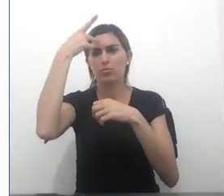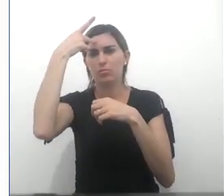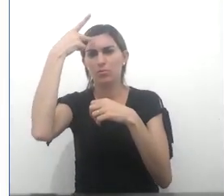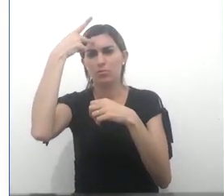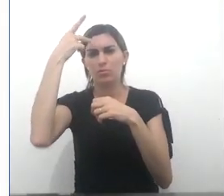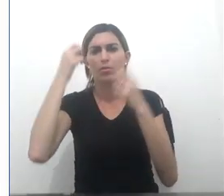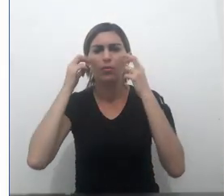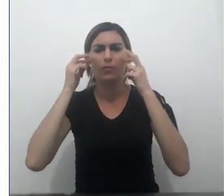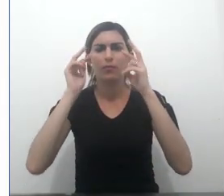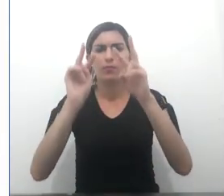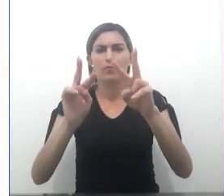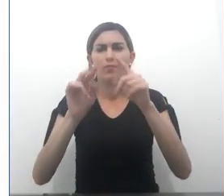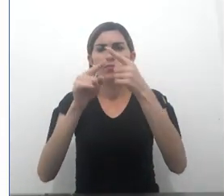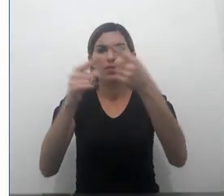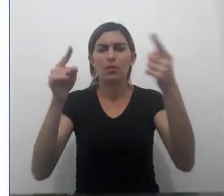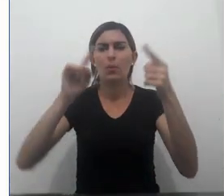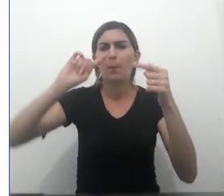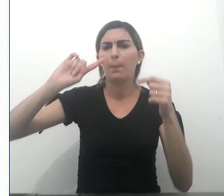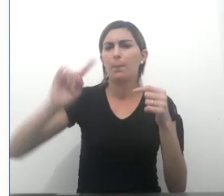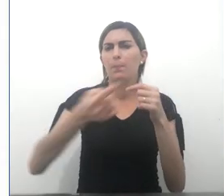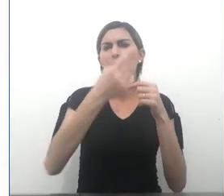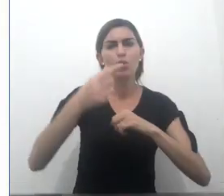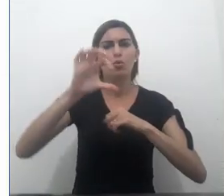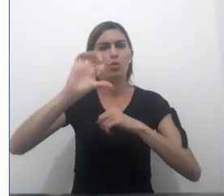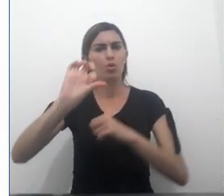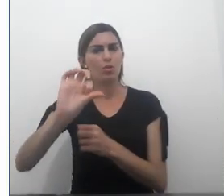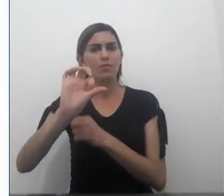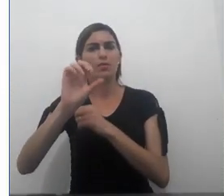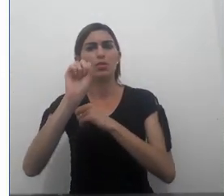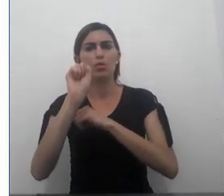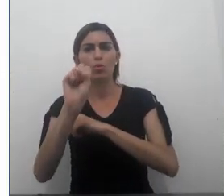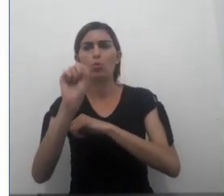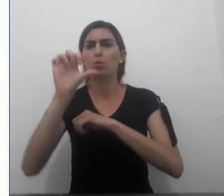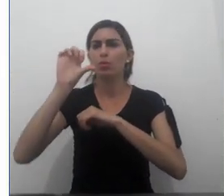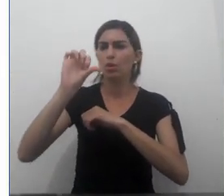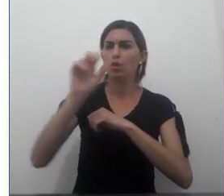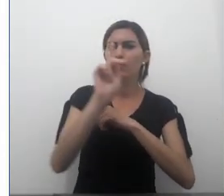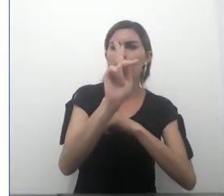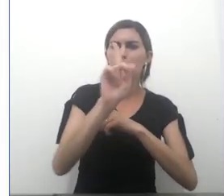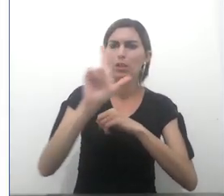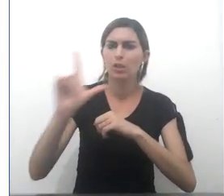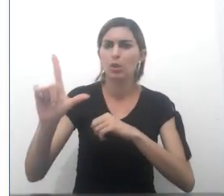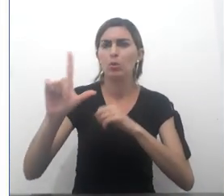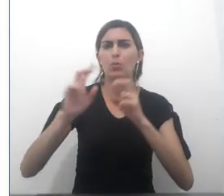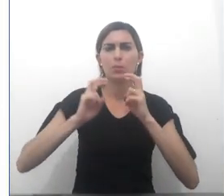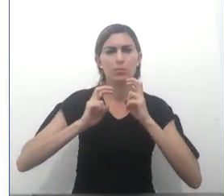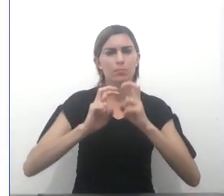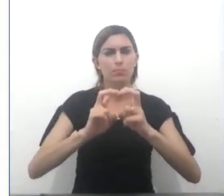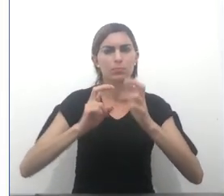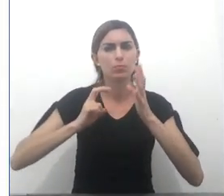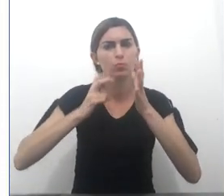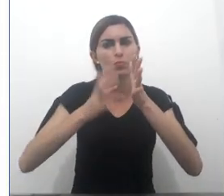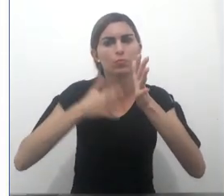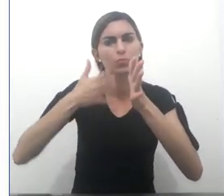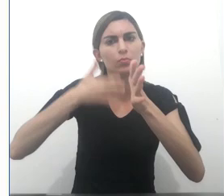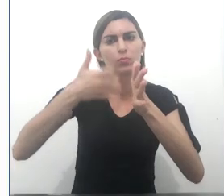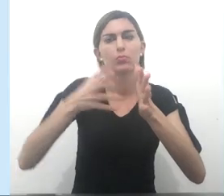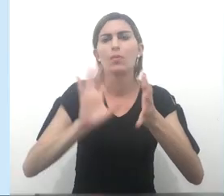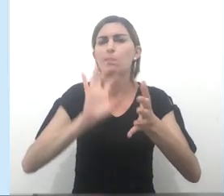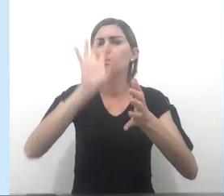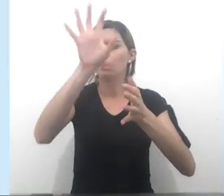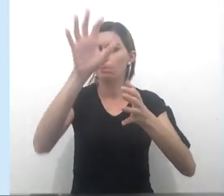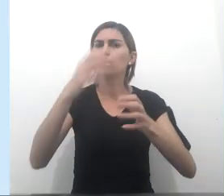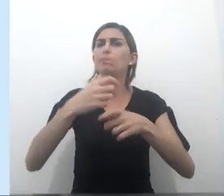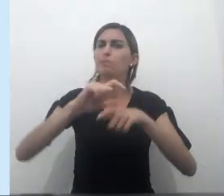estado de São Paulo a gente vai ver aí 1.989 quilômetros de ferrovias. Tá? Então, é